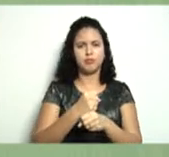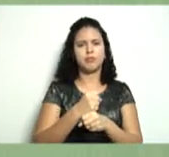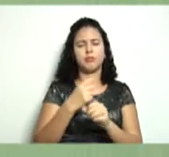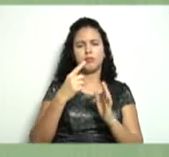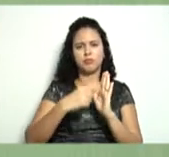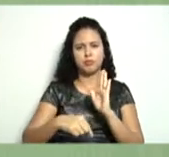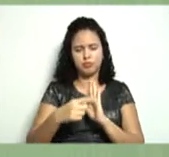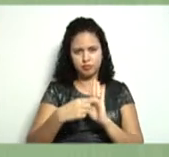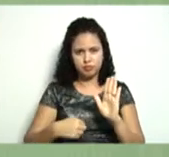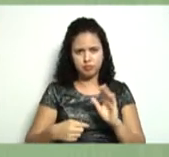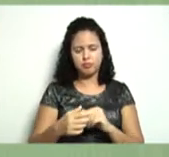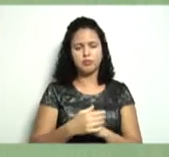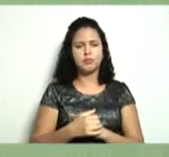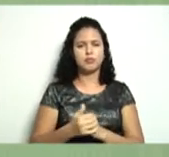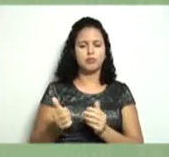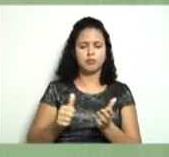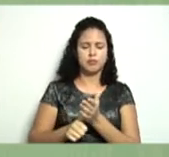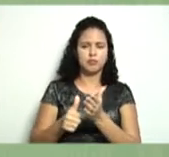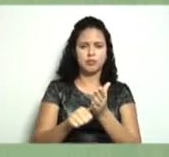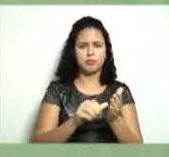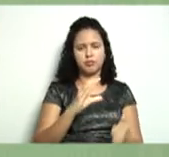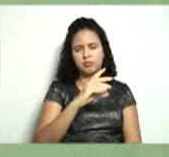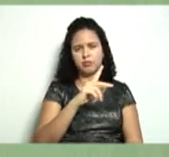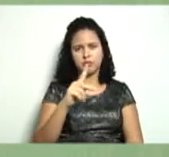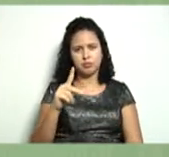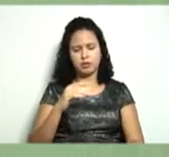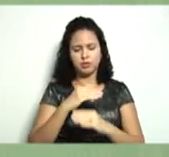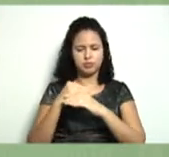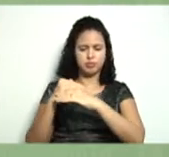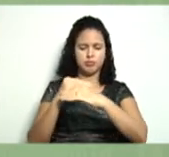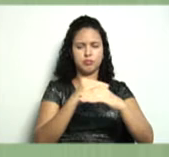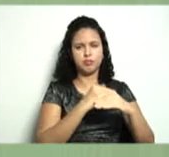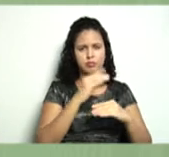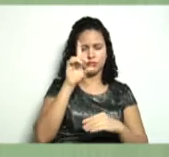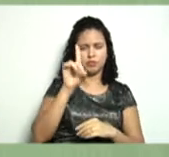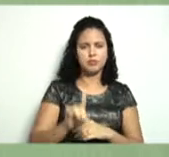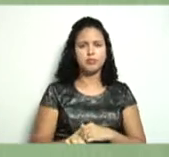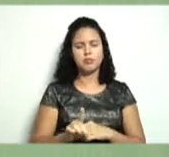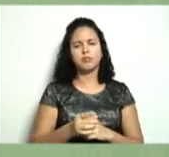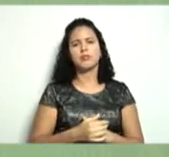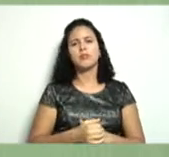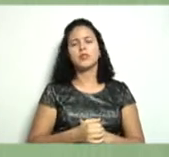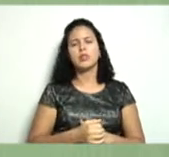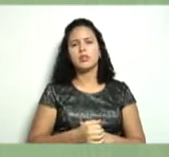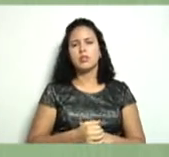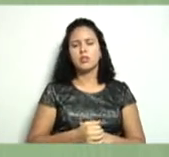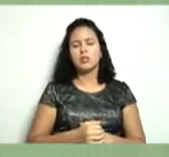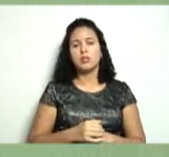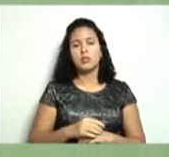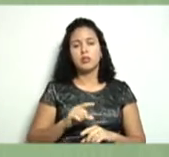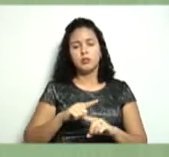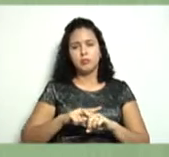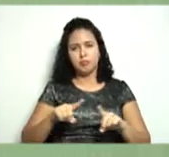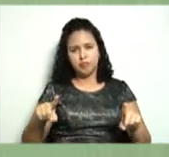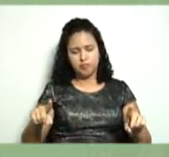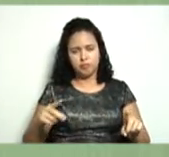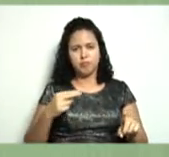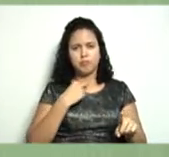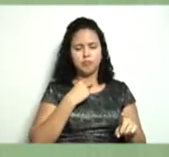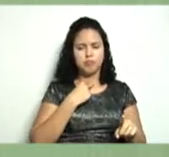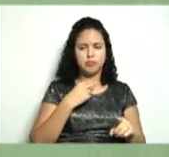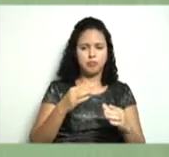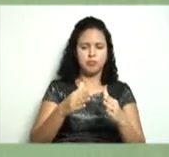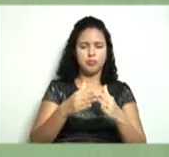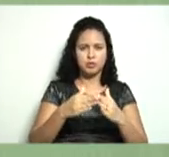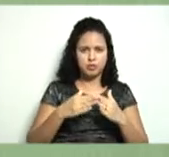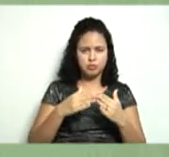Os associados das cooperativas têm igualdade de direitos, sendo-lhes vedado cobrar prêmios ou